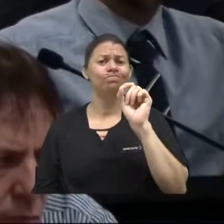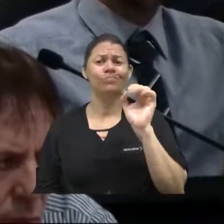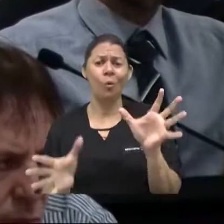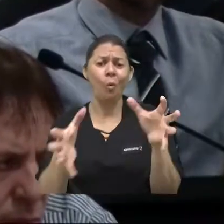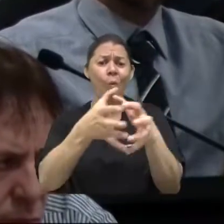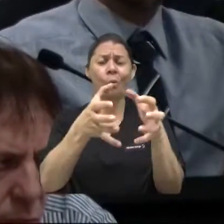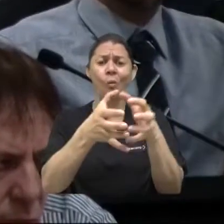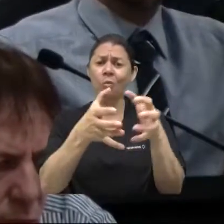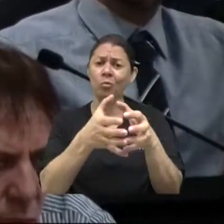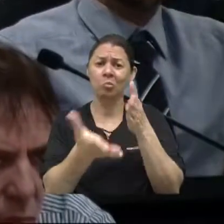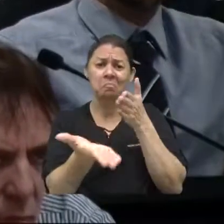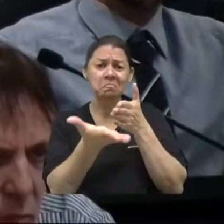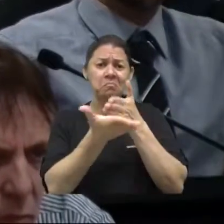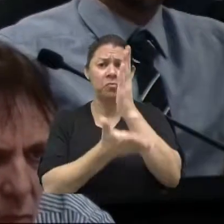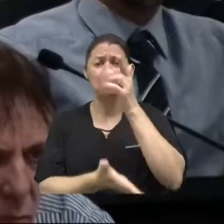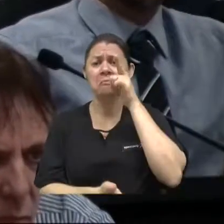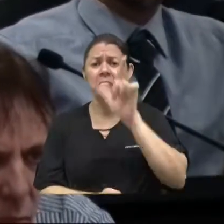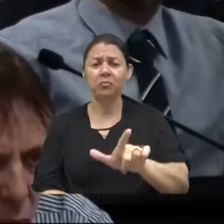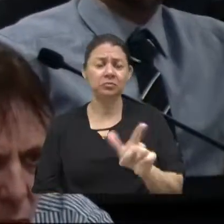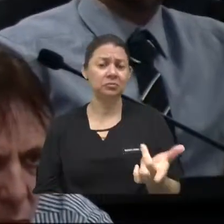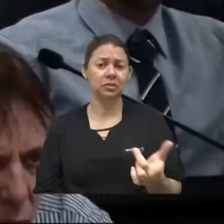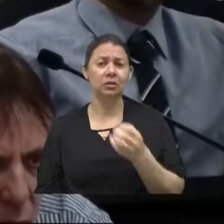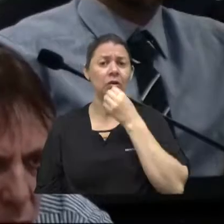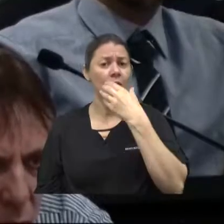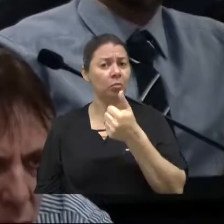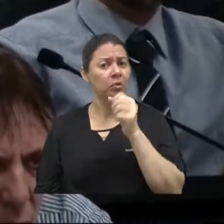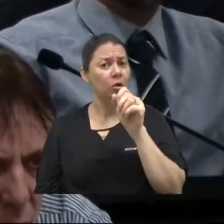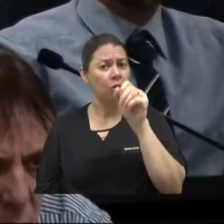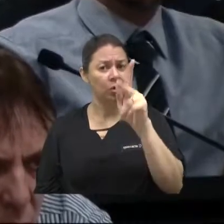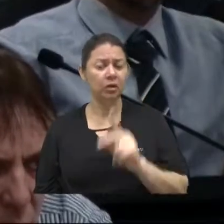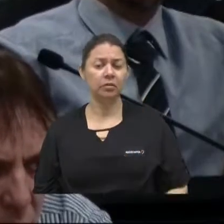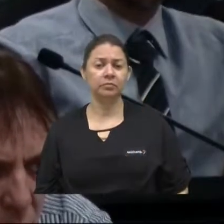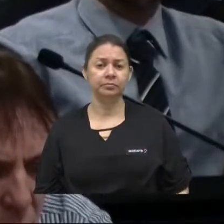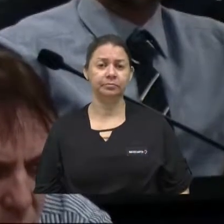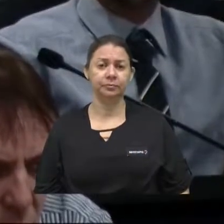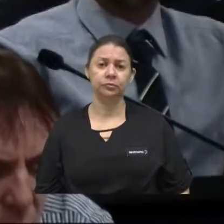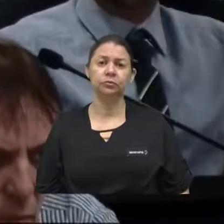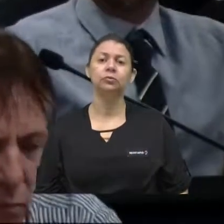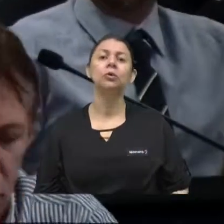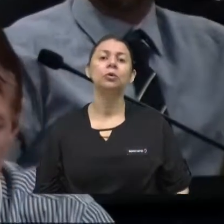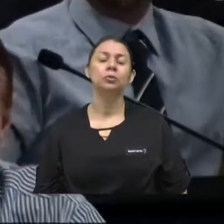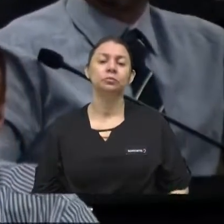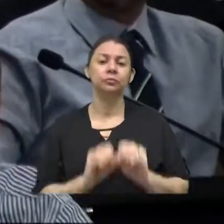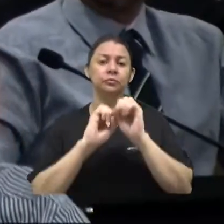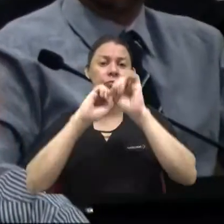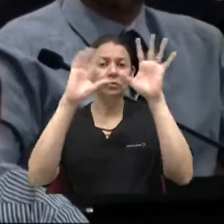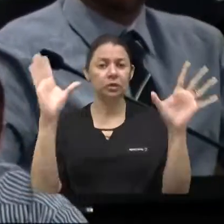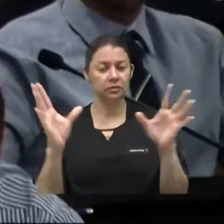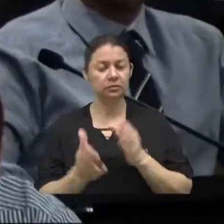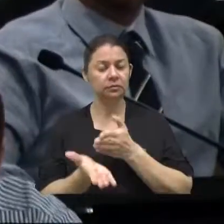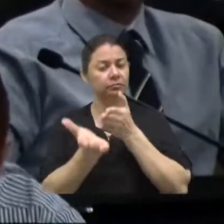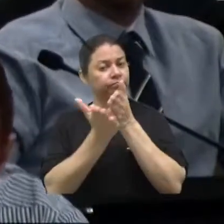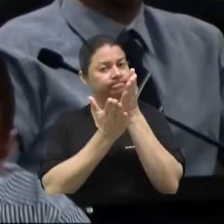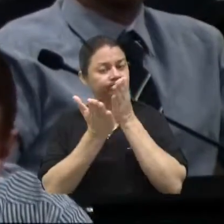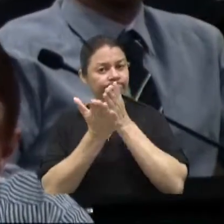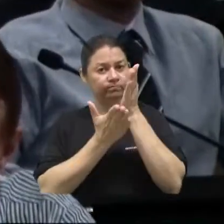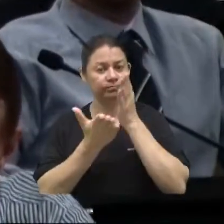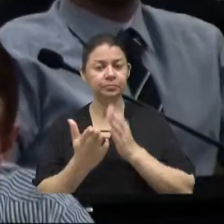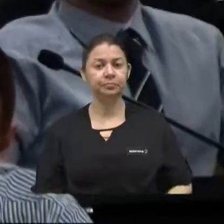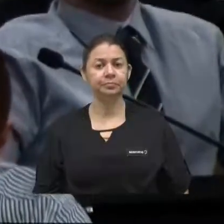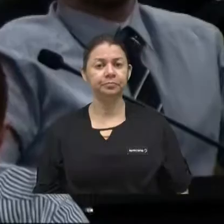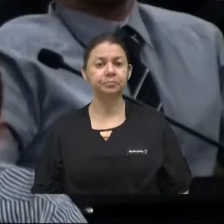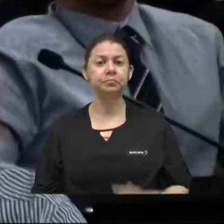Eu não estou fazendo absolutamente nada. Eu gostaria só que o senhor esclarecesse aqui para que tanto